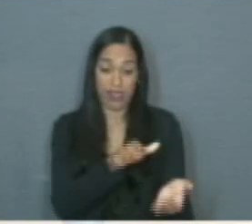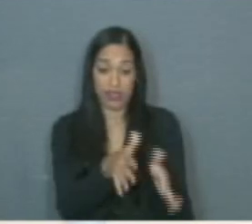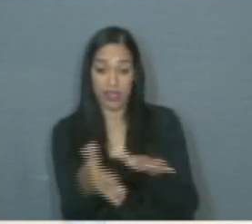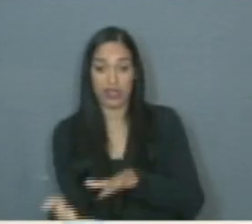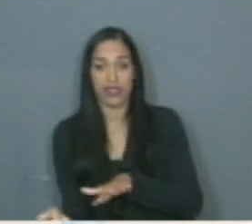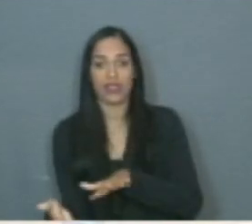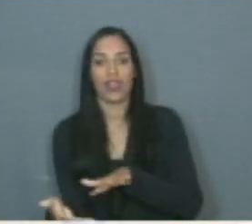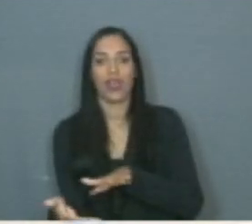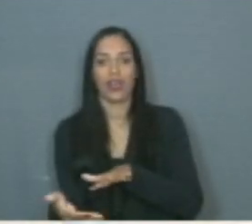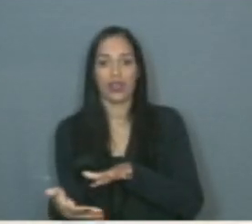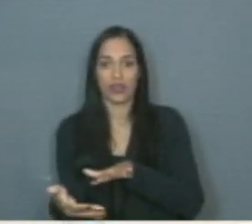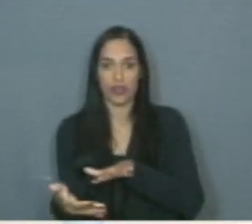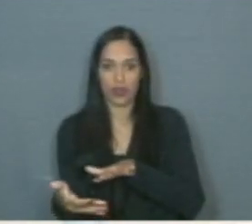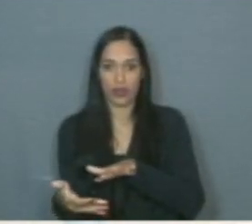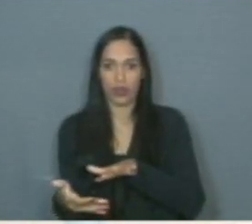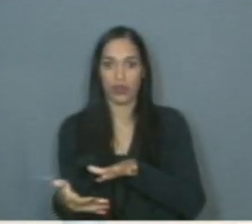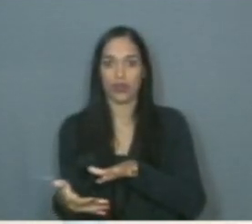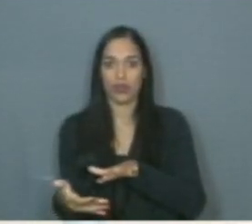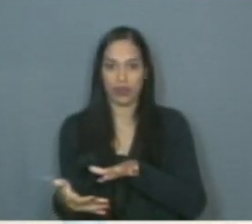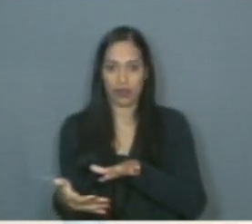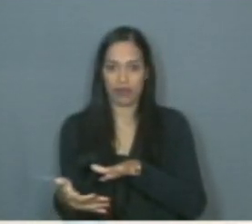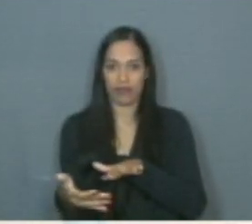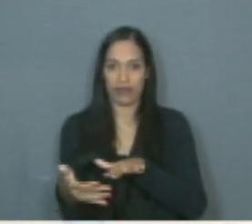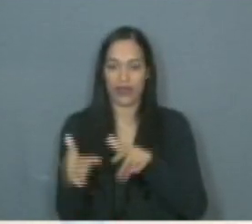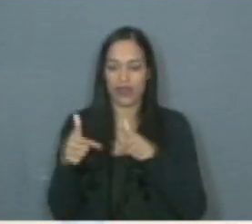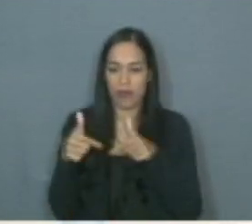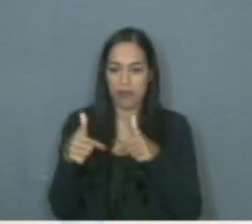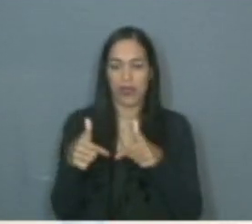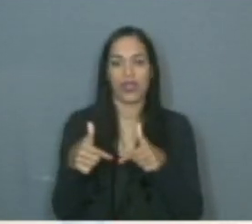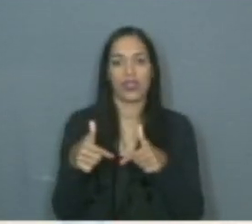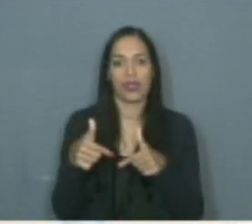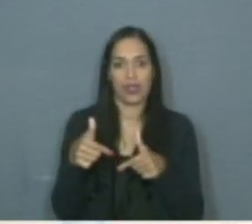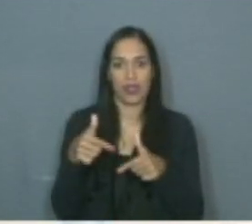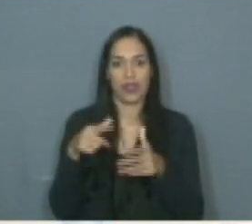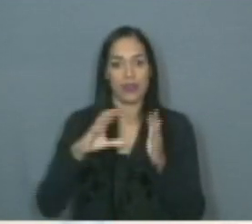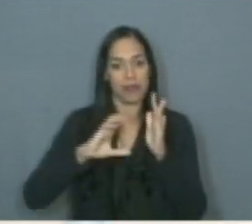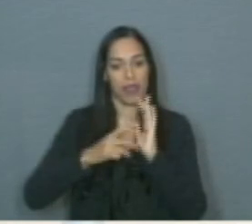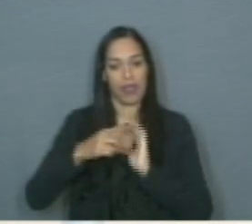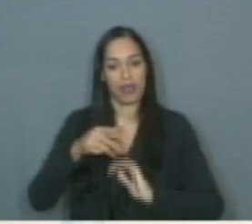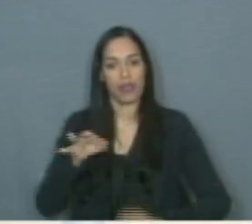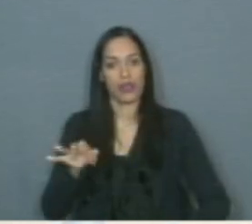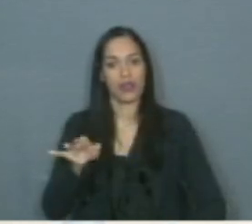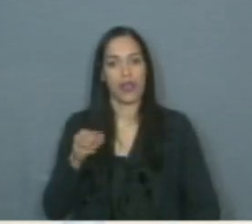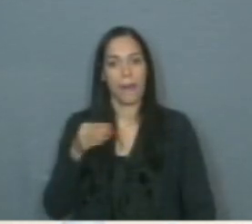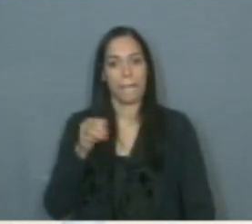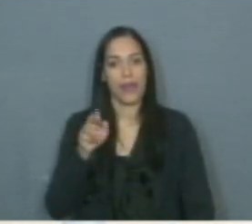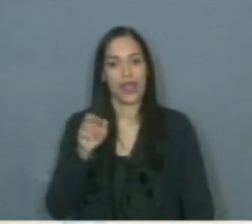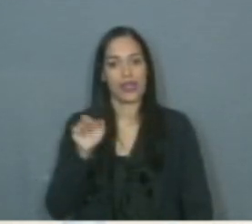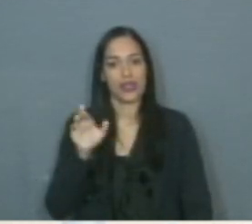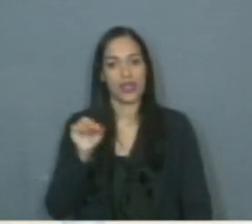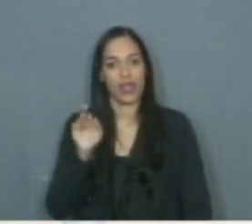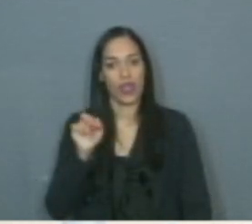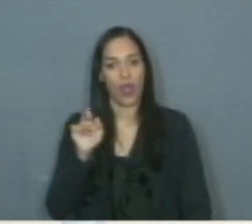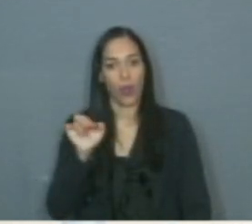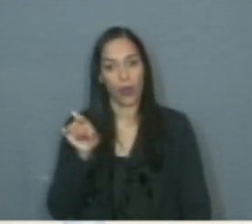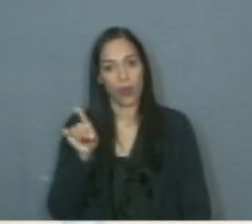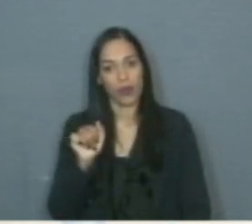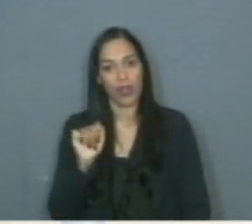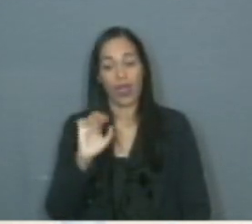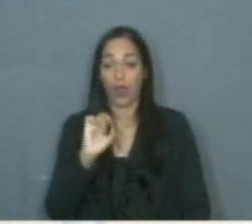de um militante petista em julho de 2022, como foi o Marcelo Arruda,